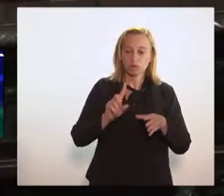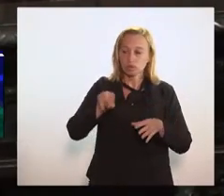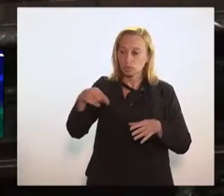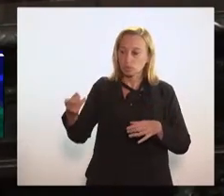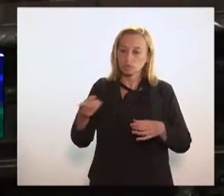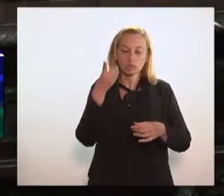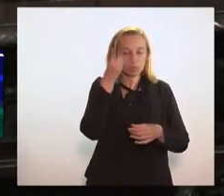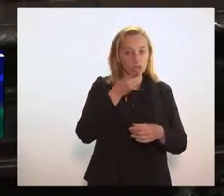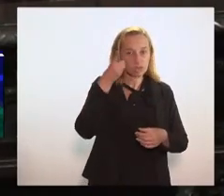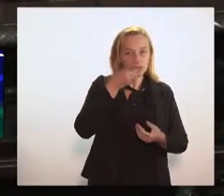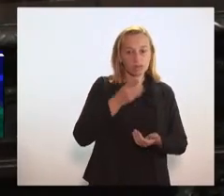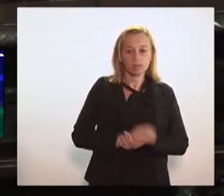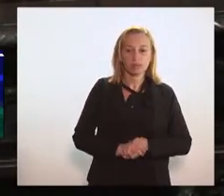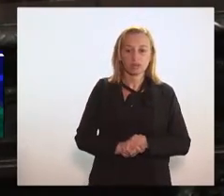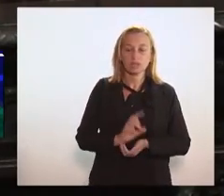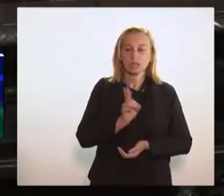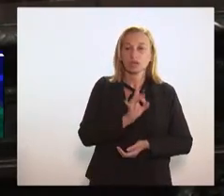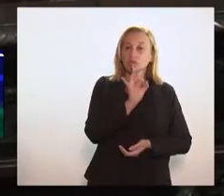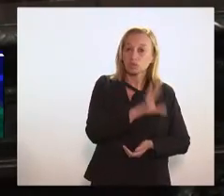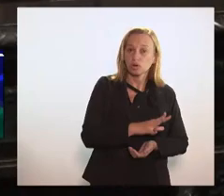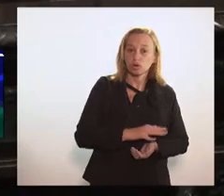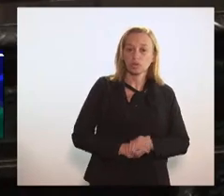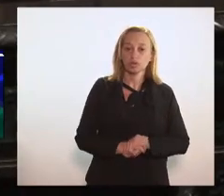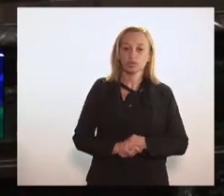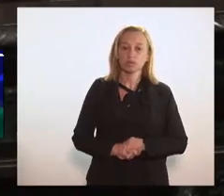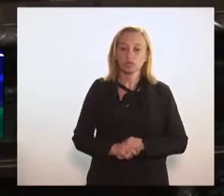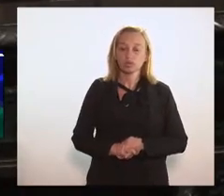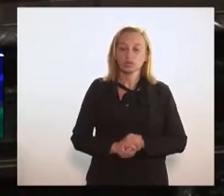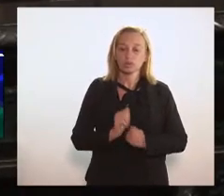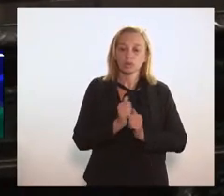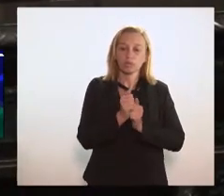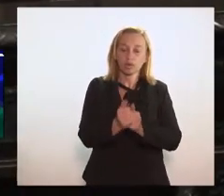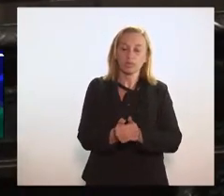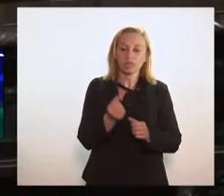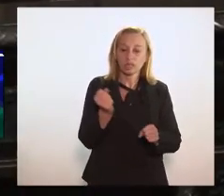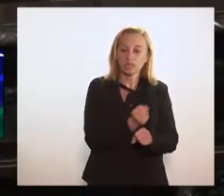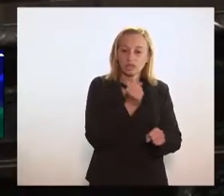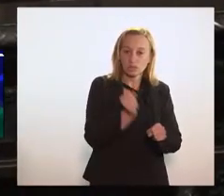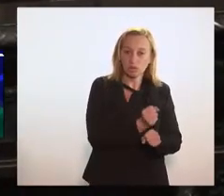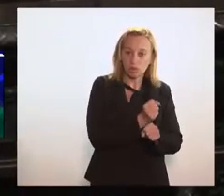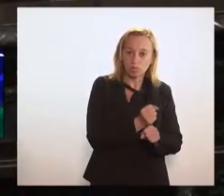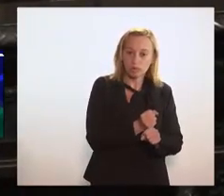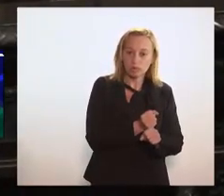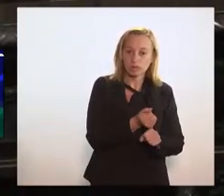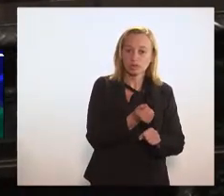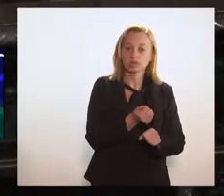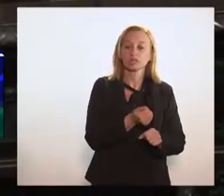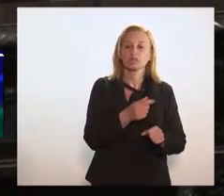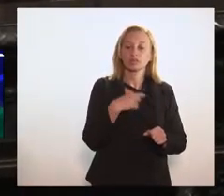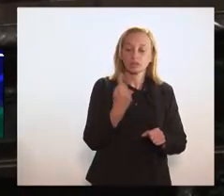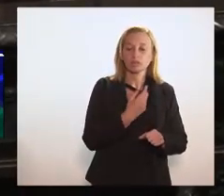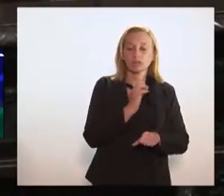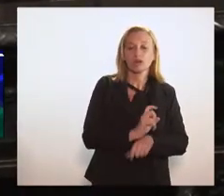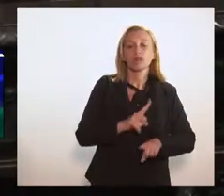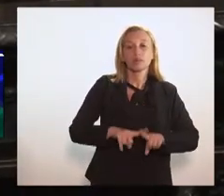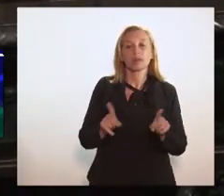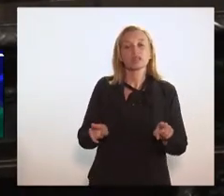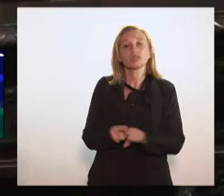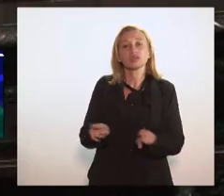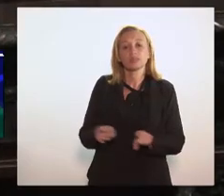deputados, não só fazer acompanhamento das obras de execução no nosso Estado, mas